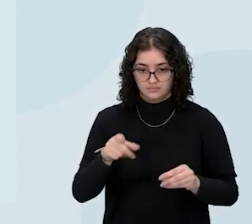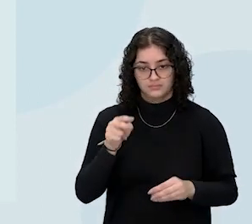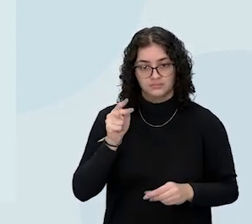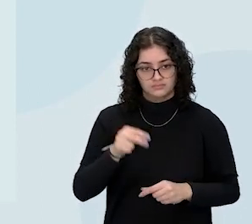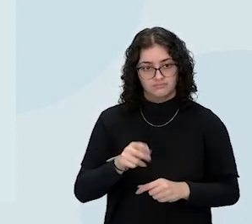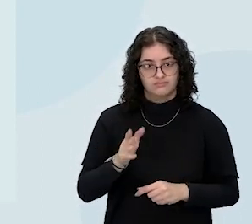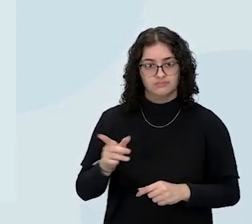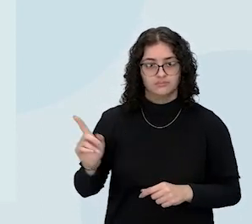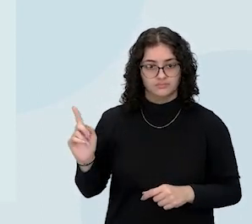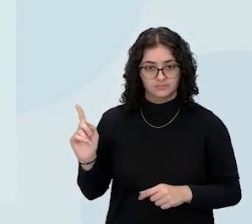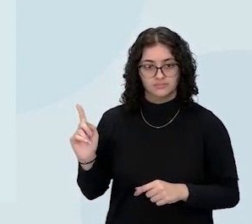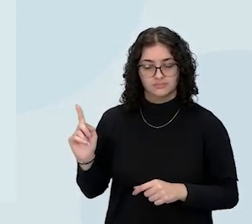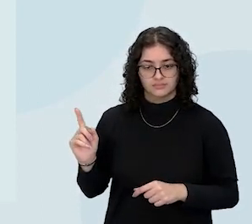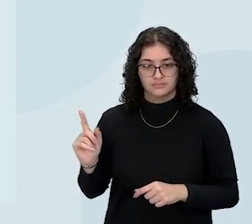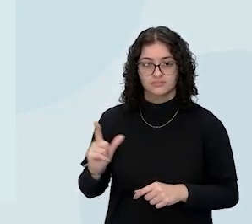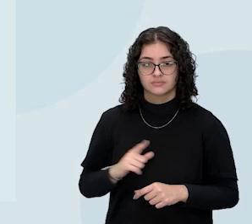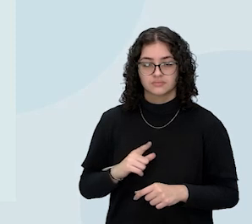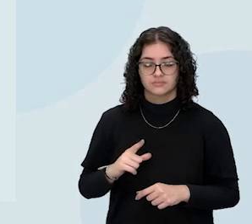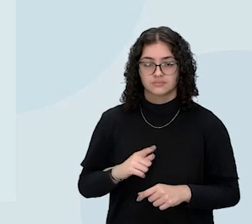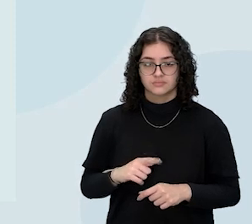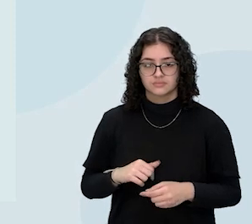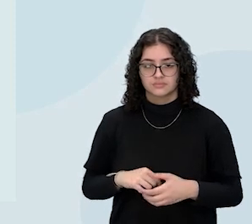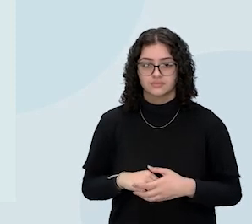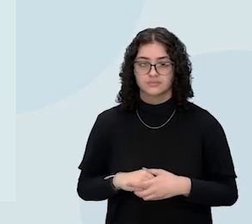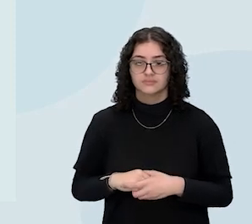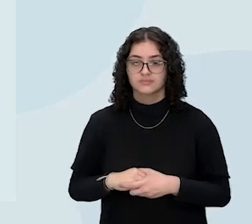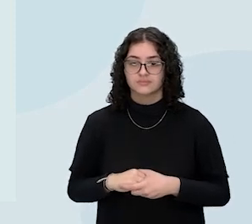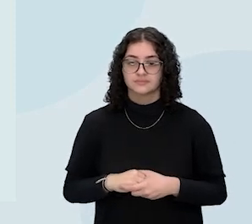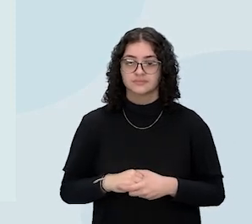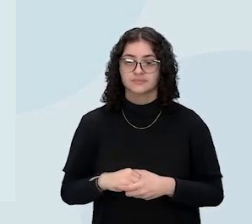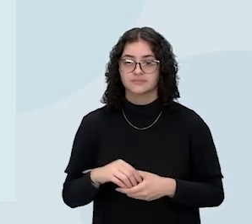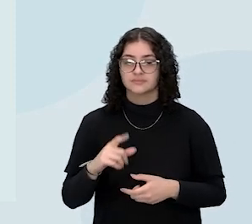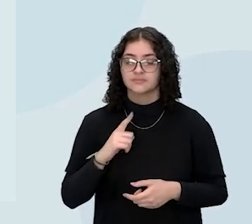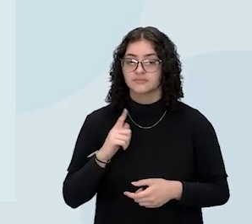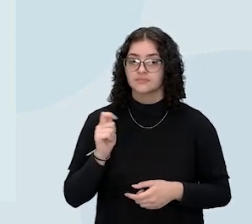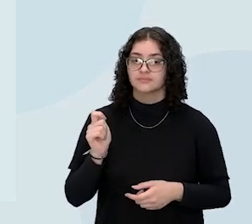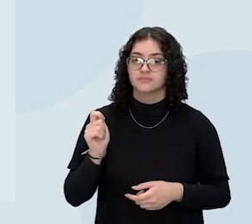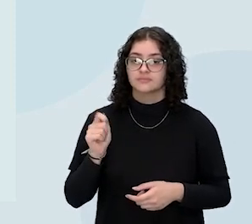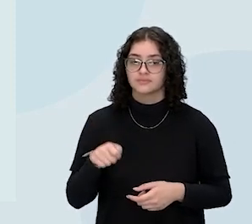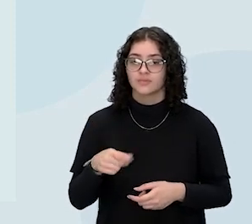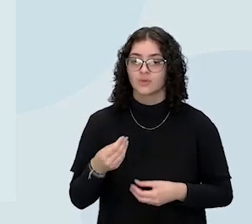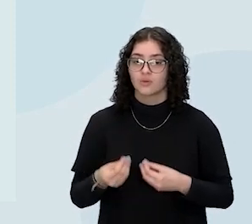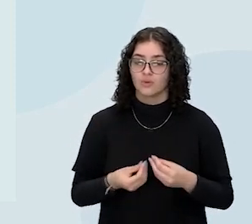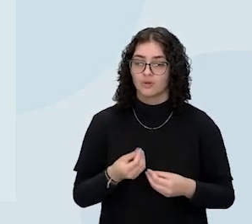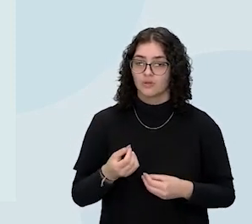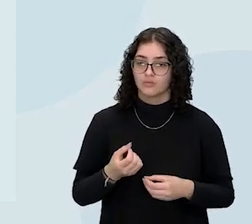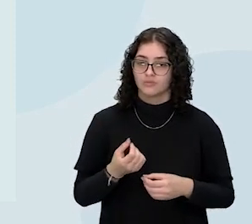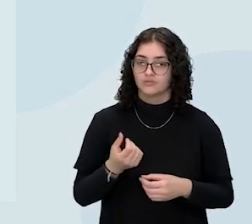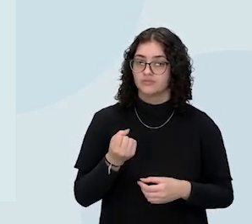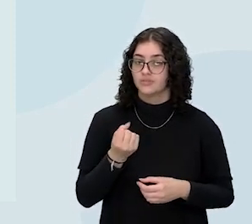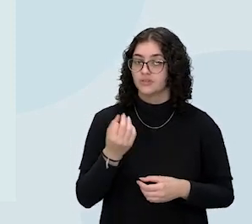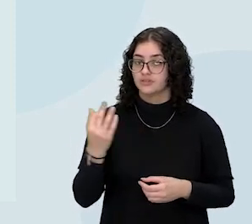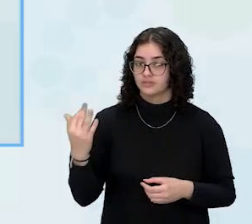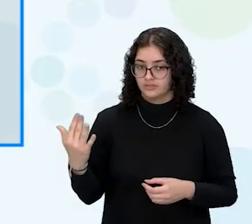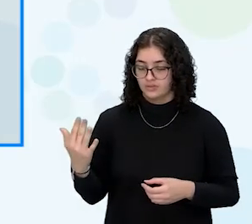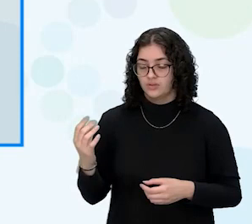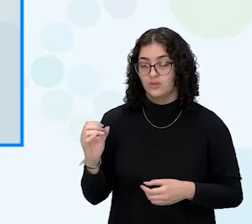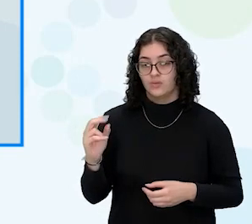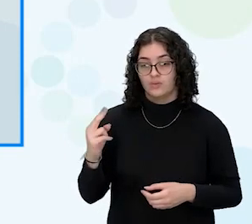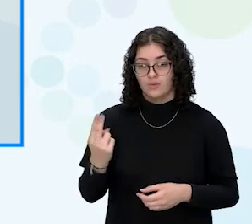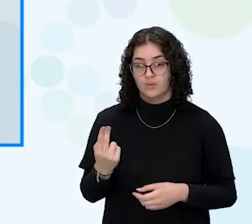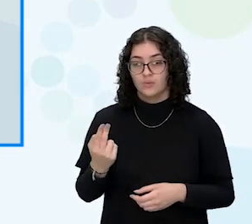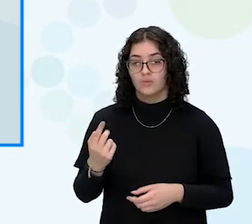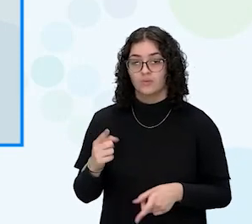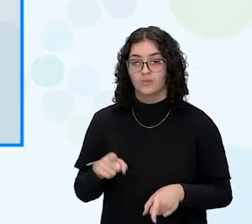vendo aí, tá certo? E ele tem essa possibilidade de medir essa concentração. Ou a gente